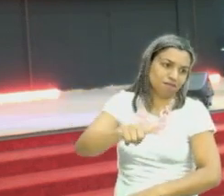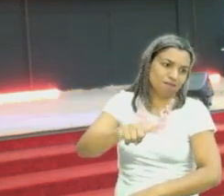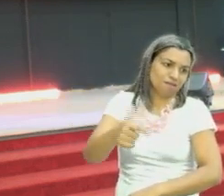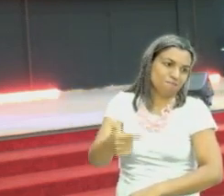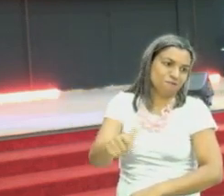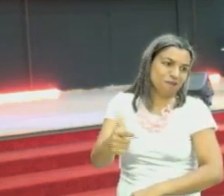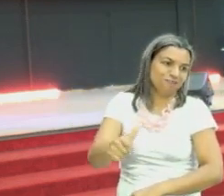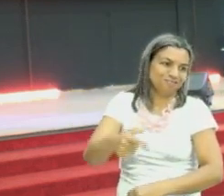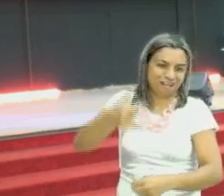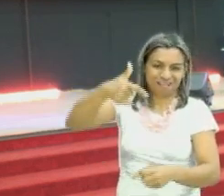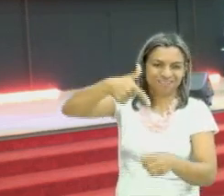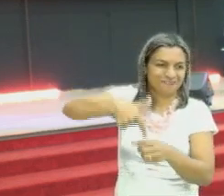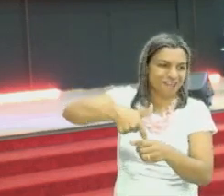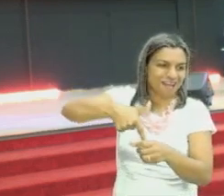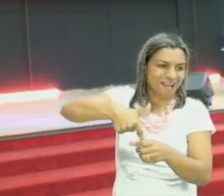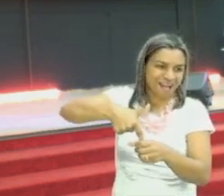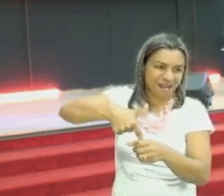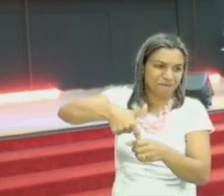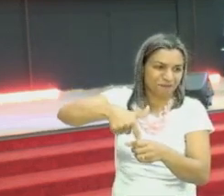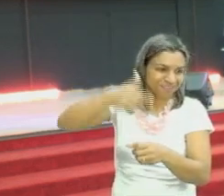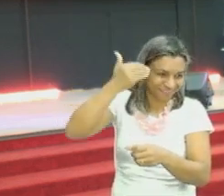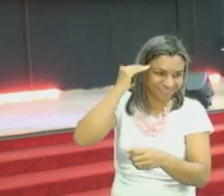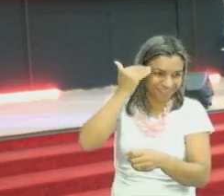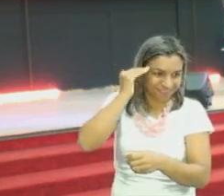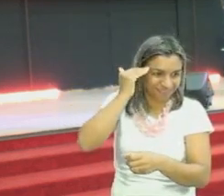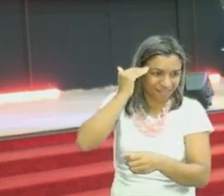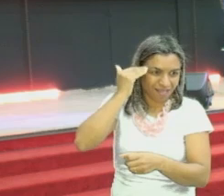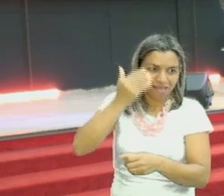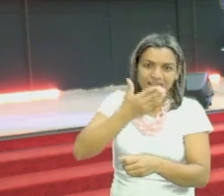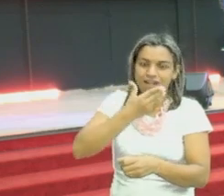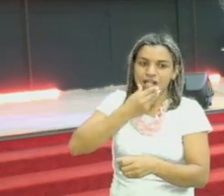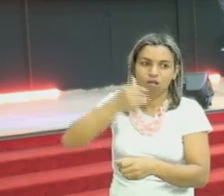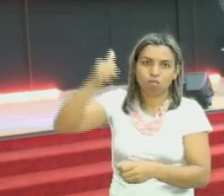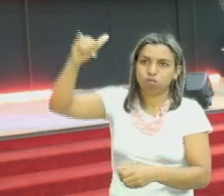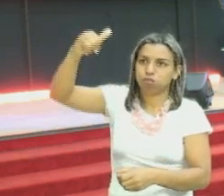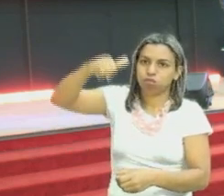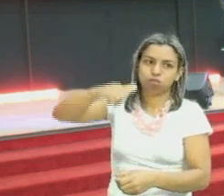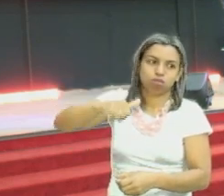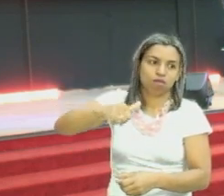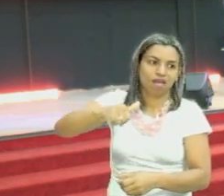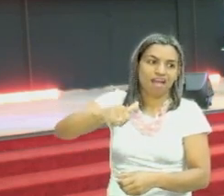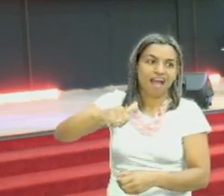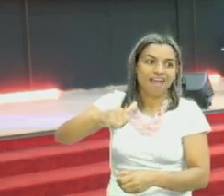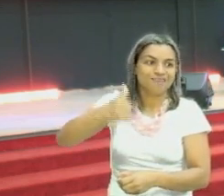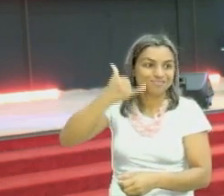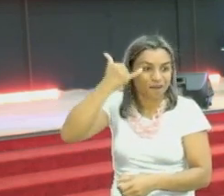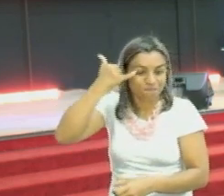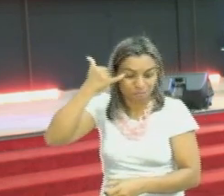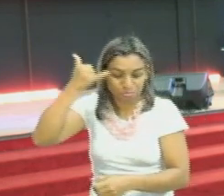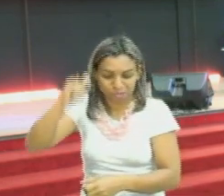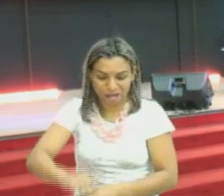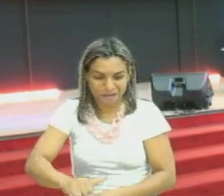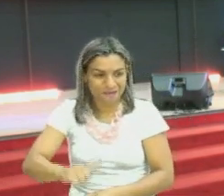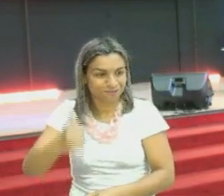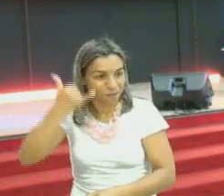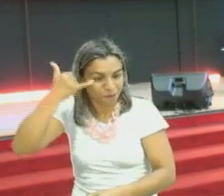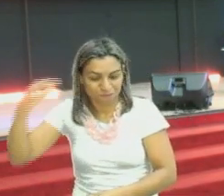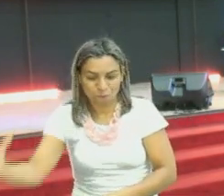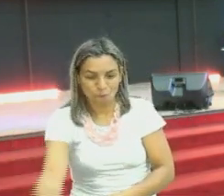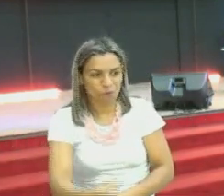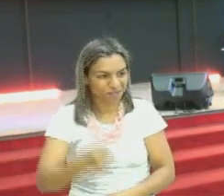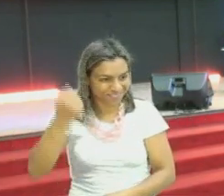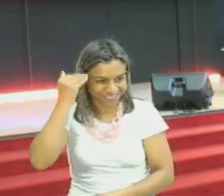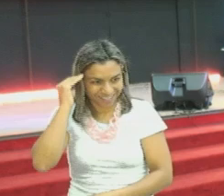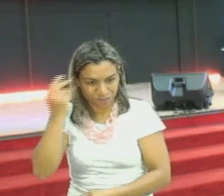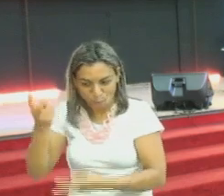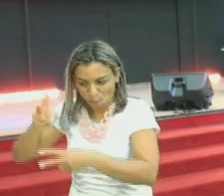mais combustível. E Jack DeShazer foi capturado pelos japoneses. Foi